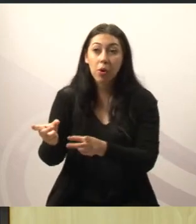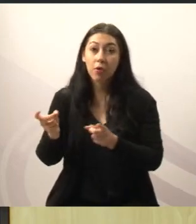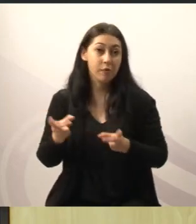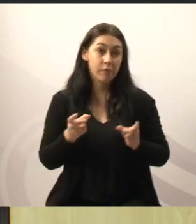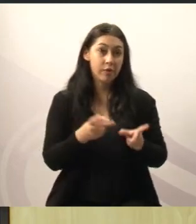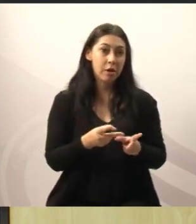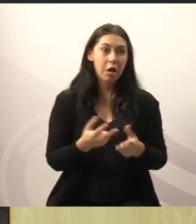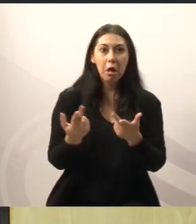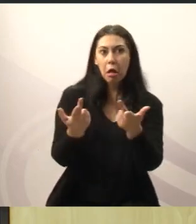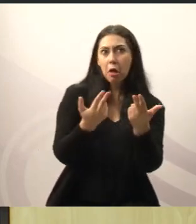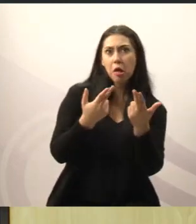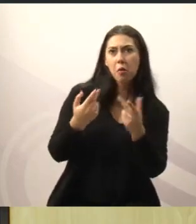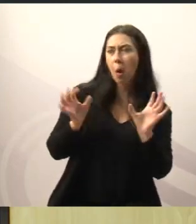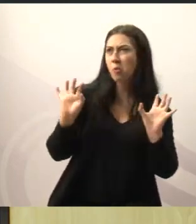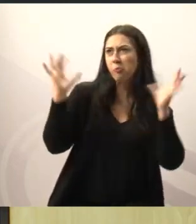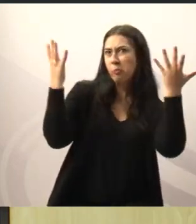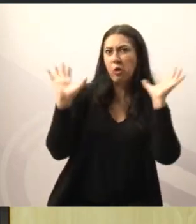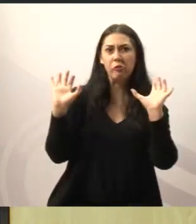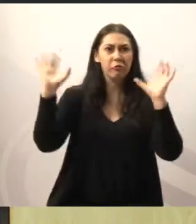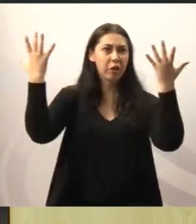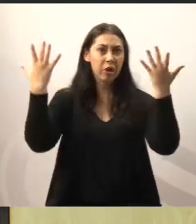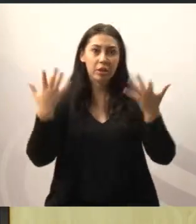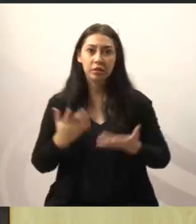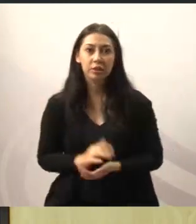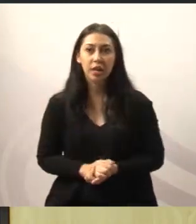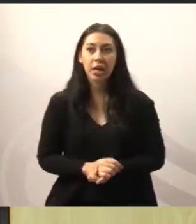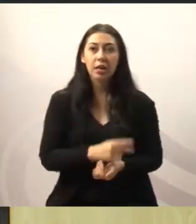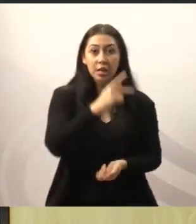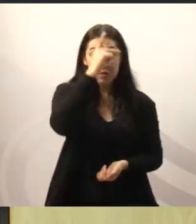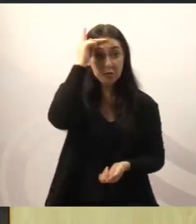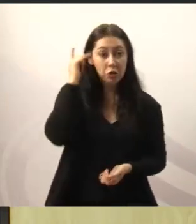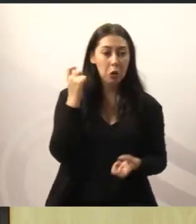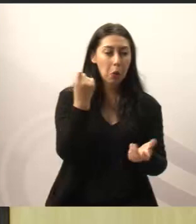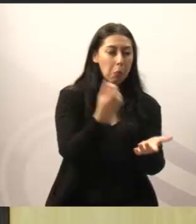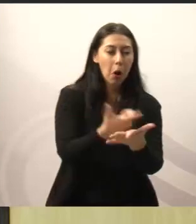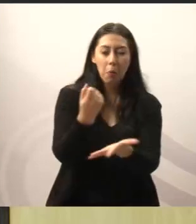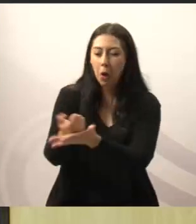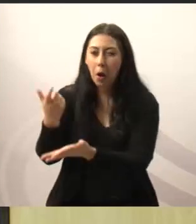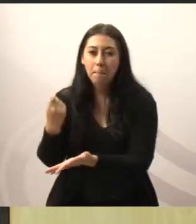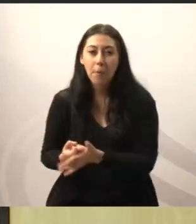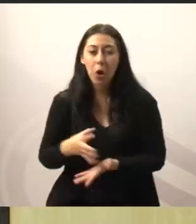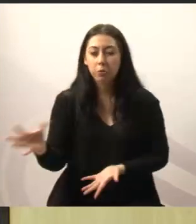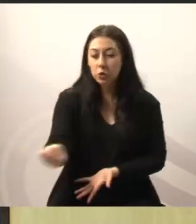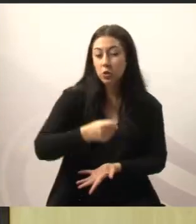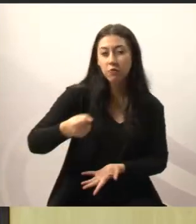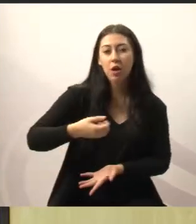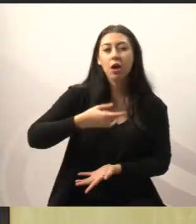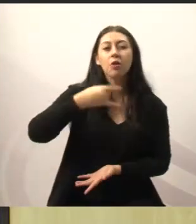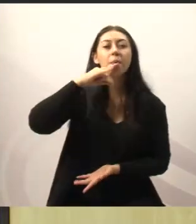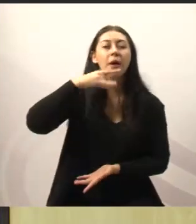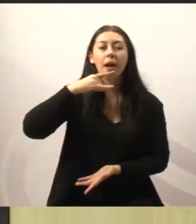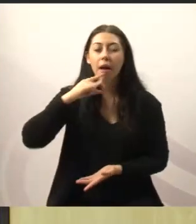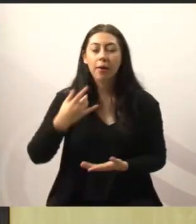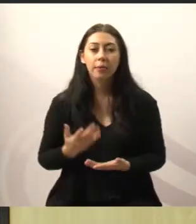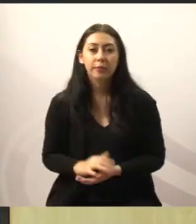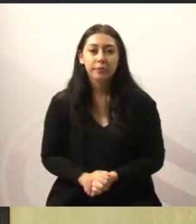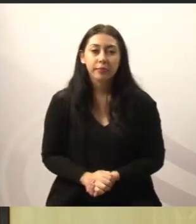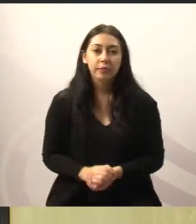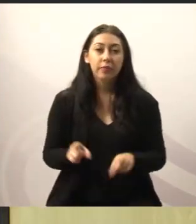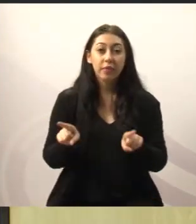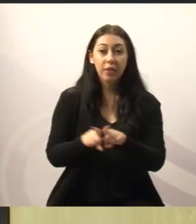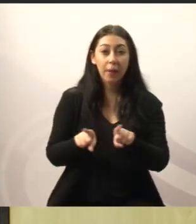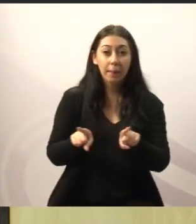fosse final de ano, sendo assim consumo e encontros nas residências. Considerando que a conscientização não está atingindo